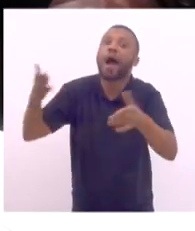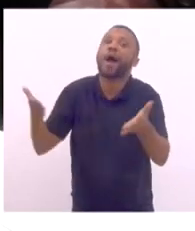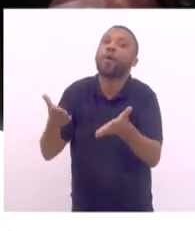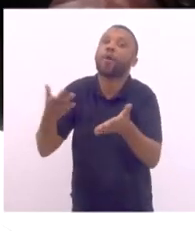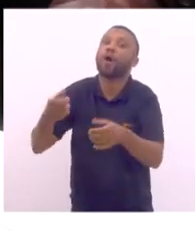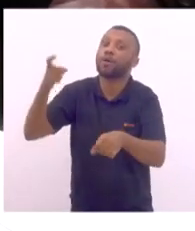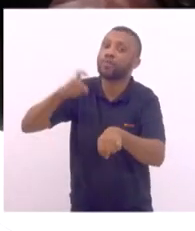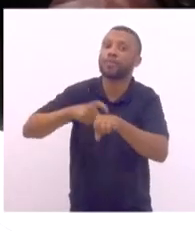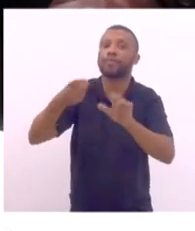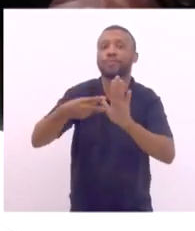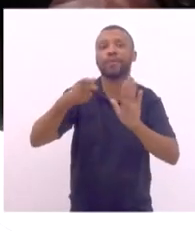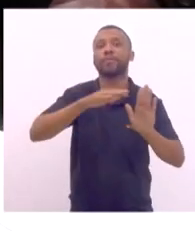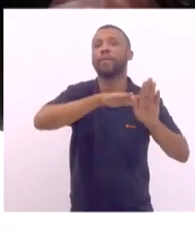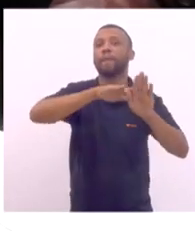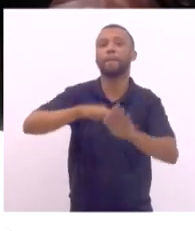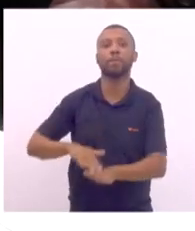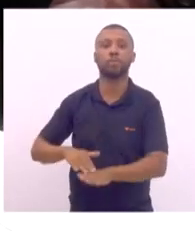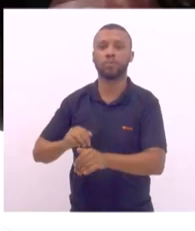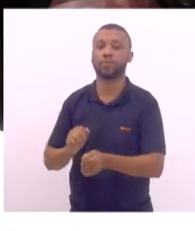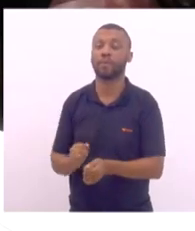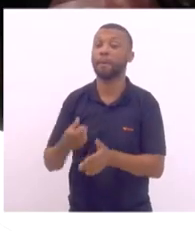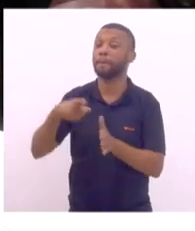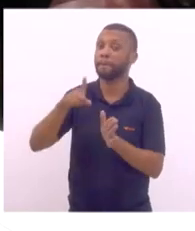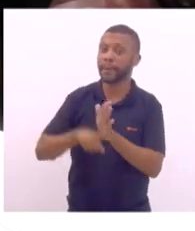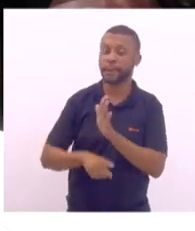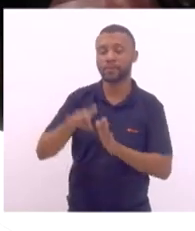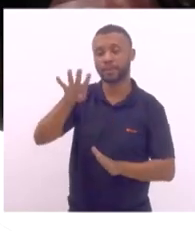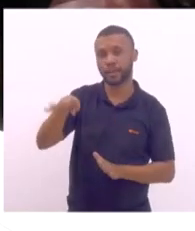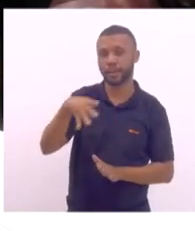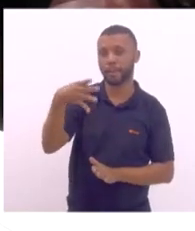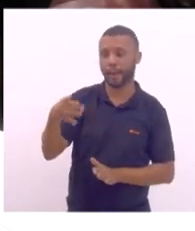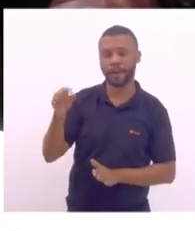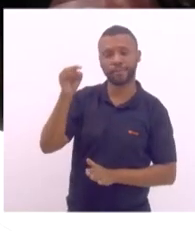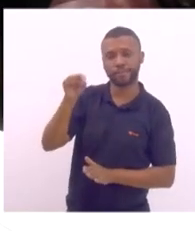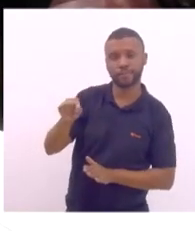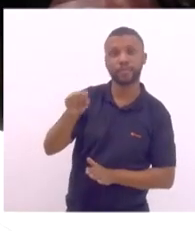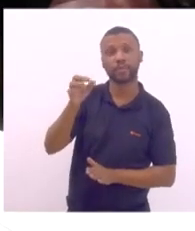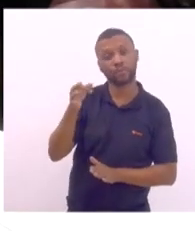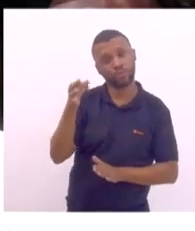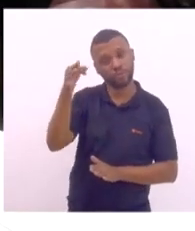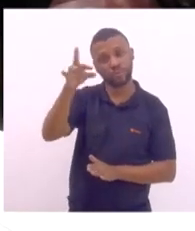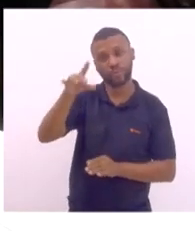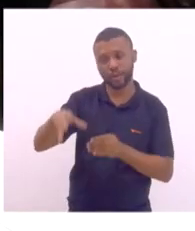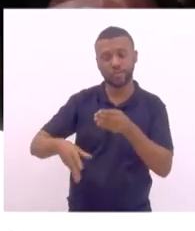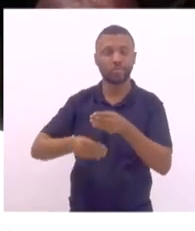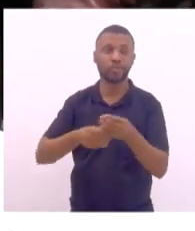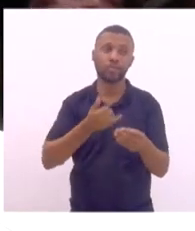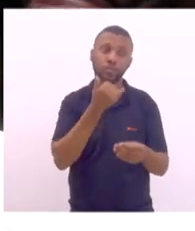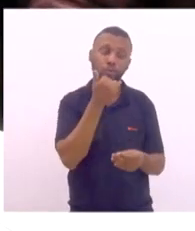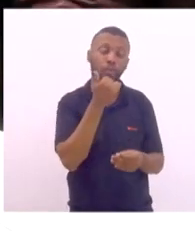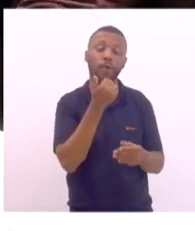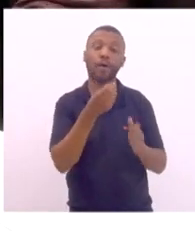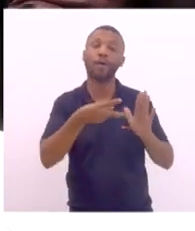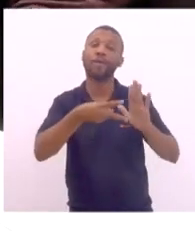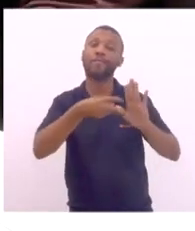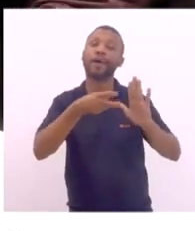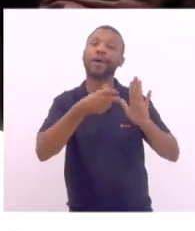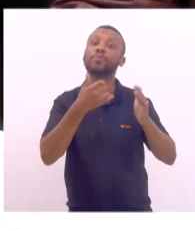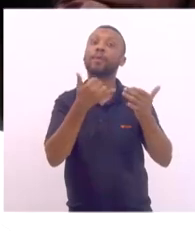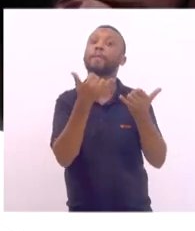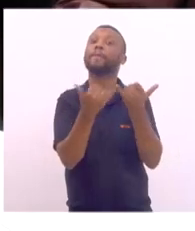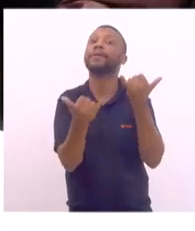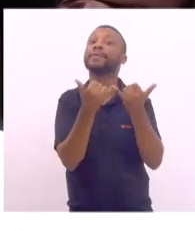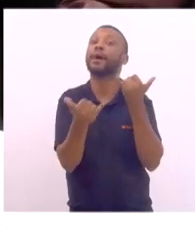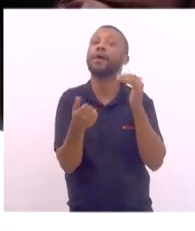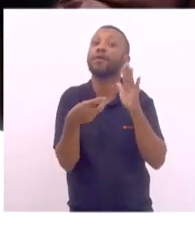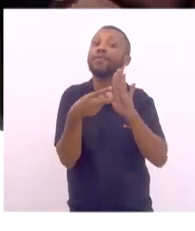derrubar... Derrubou o veto, com exceção da tabela tal, que vai ser adicionada. Mas não dá, porque o veto é parcial. Se fosse veto total. Aí não,